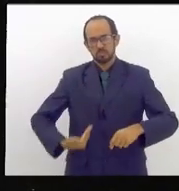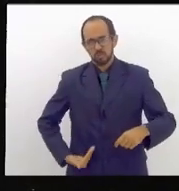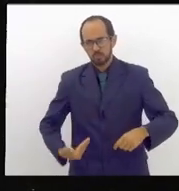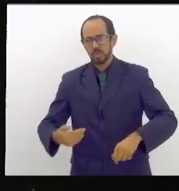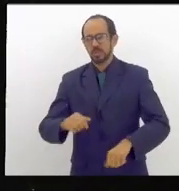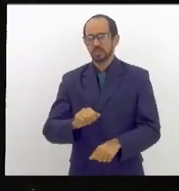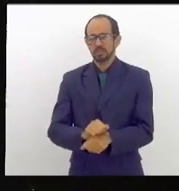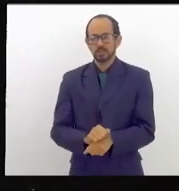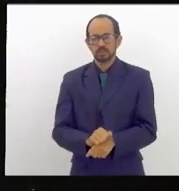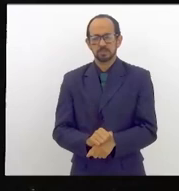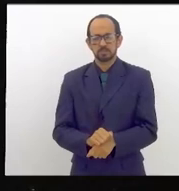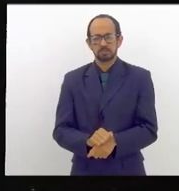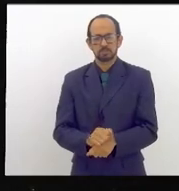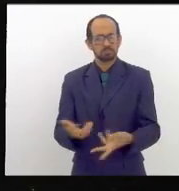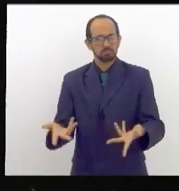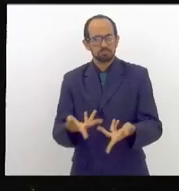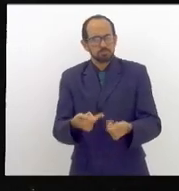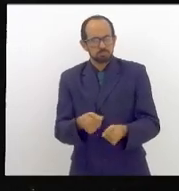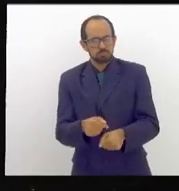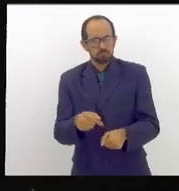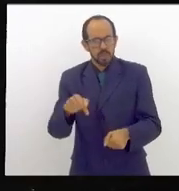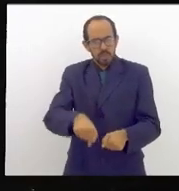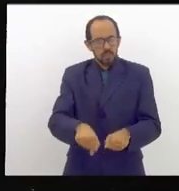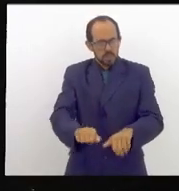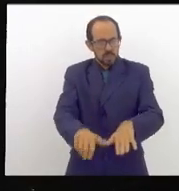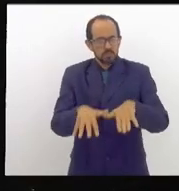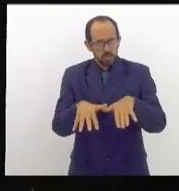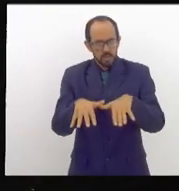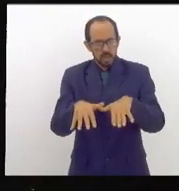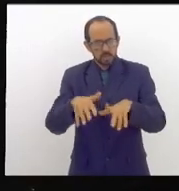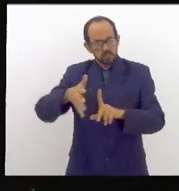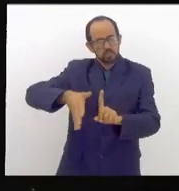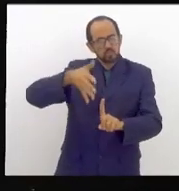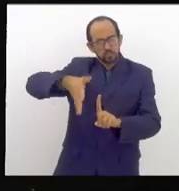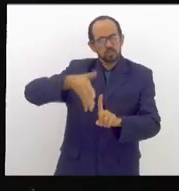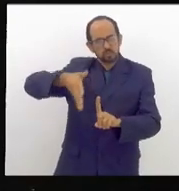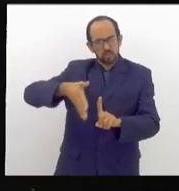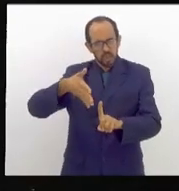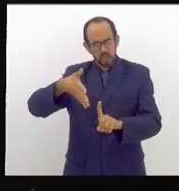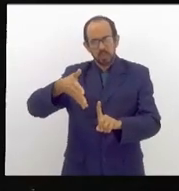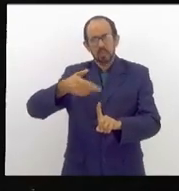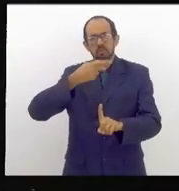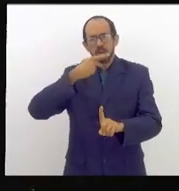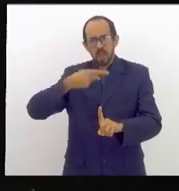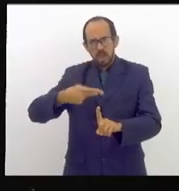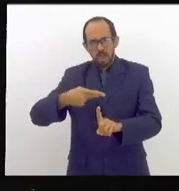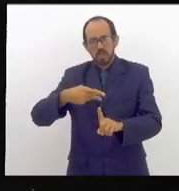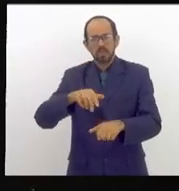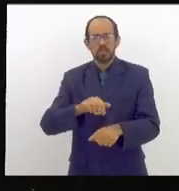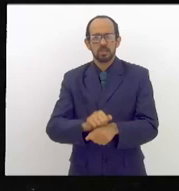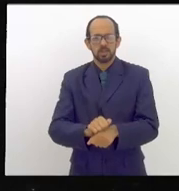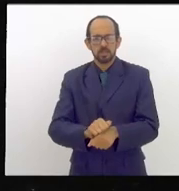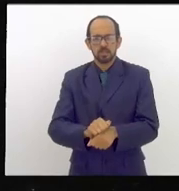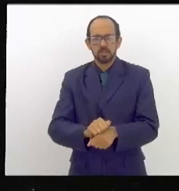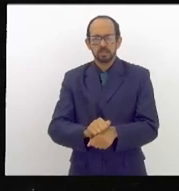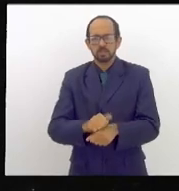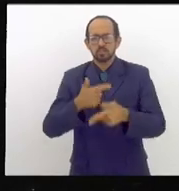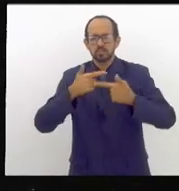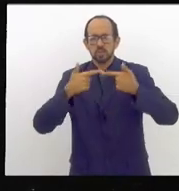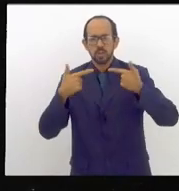executamos aqui nesse Plenário é o discursei aqui nesse plenário eu sorri